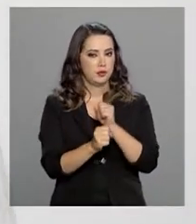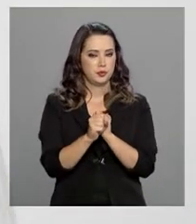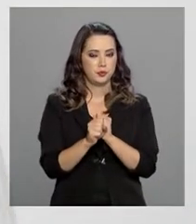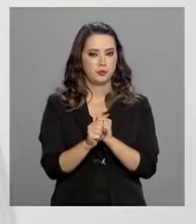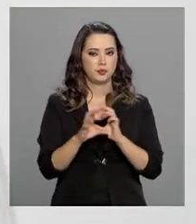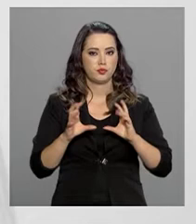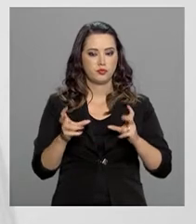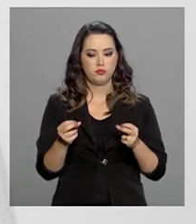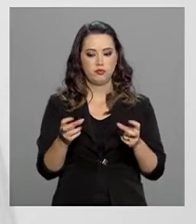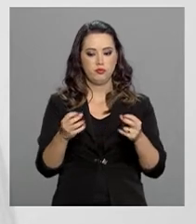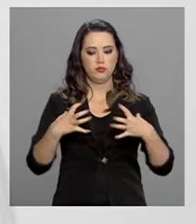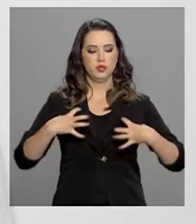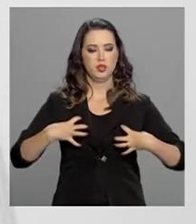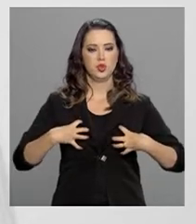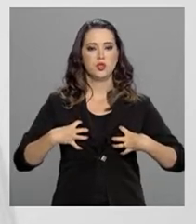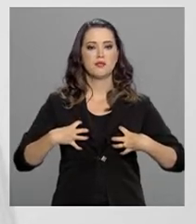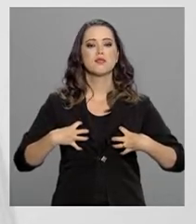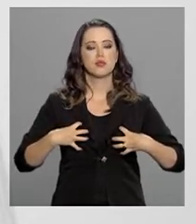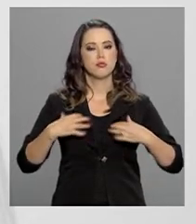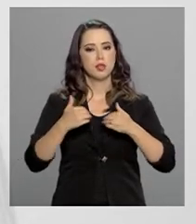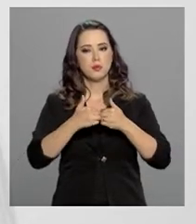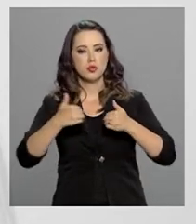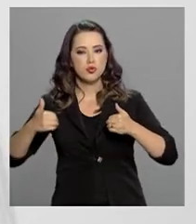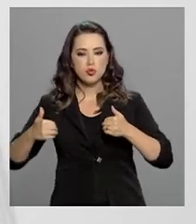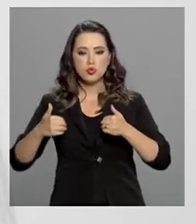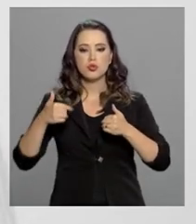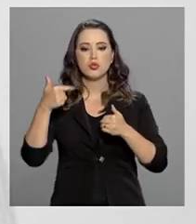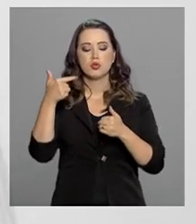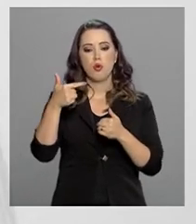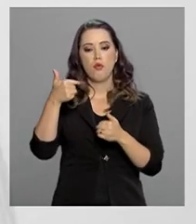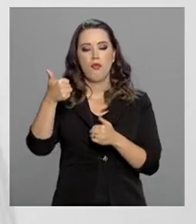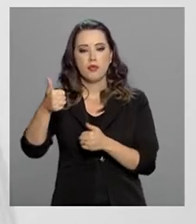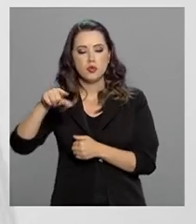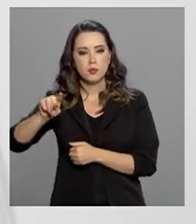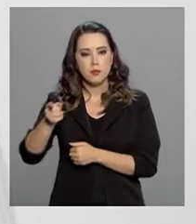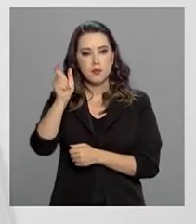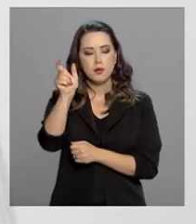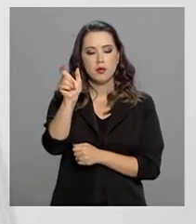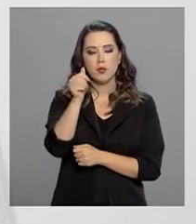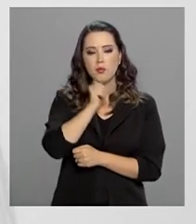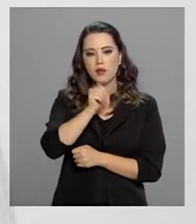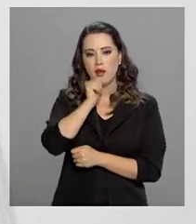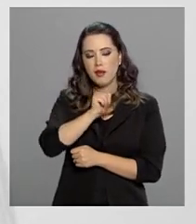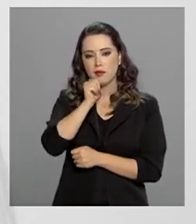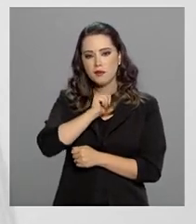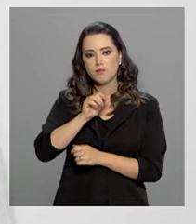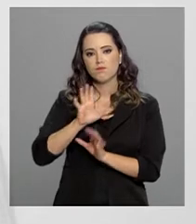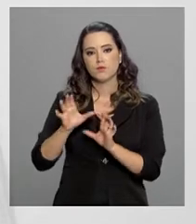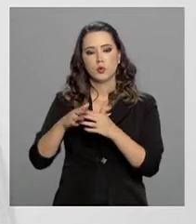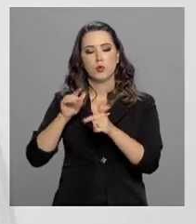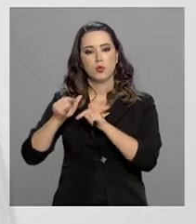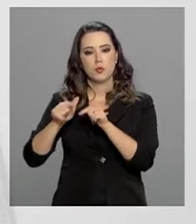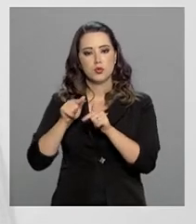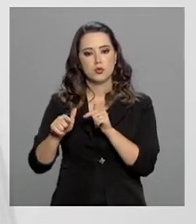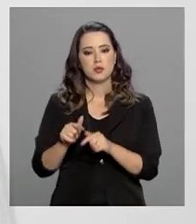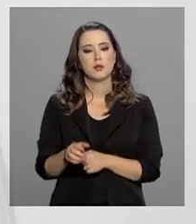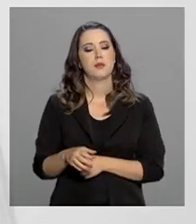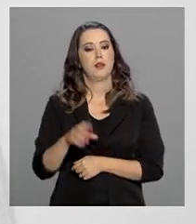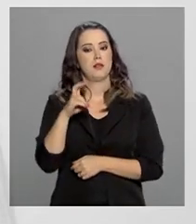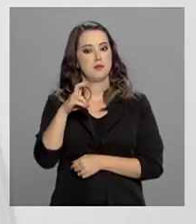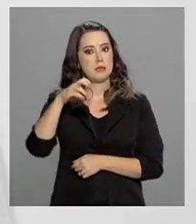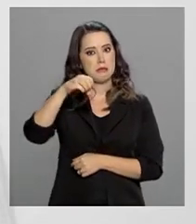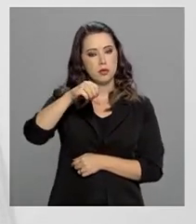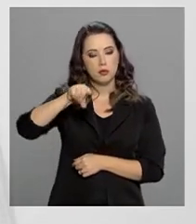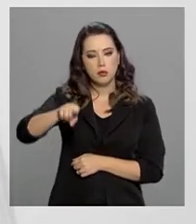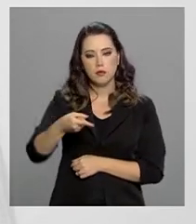mil mulheres do trabalho e segundo o instituto nacional de câncer em 2018 quase 60 mil novos casos devem